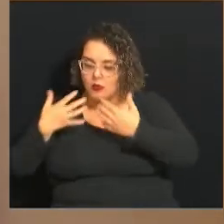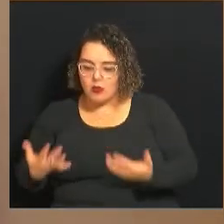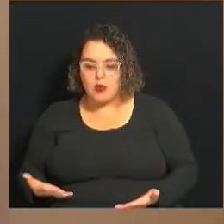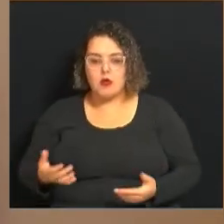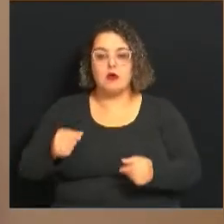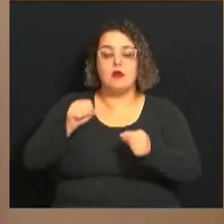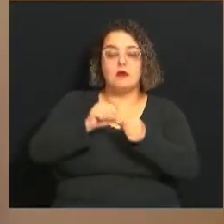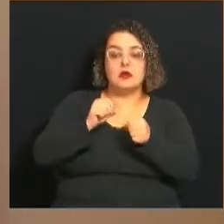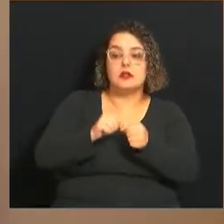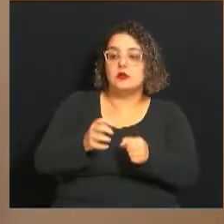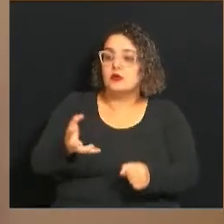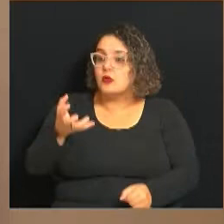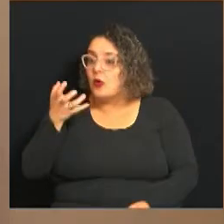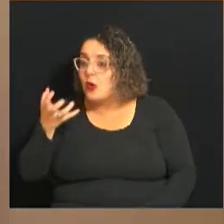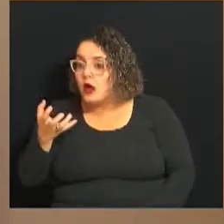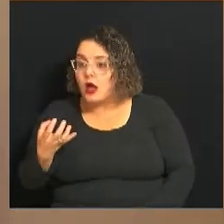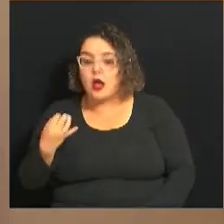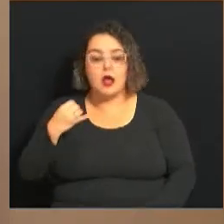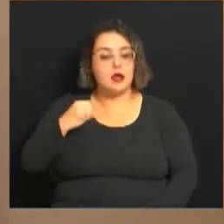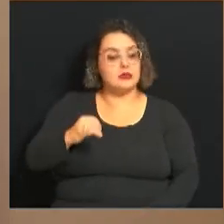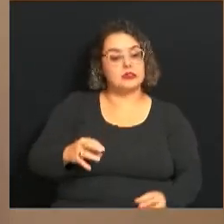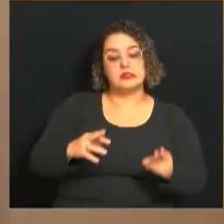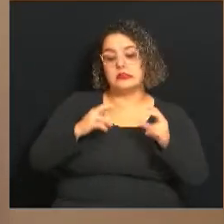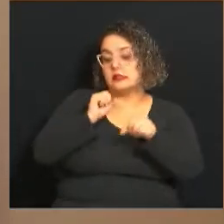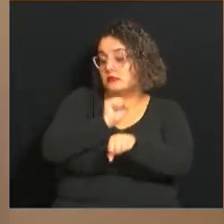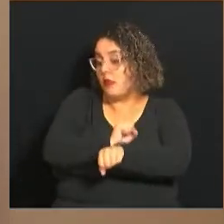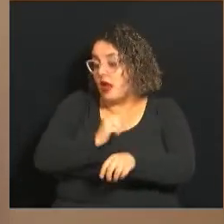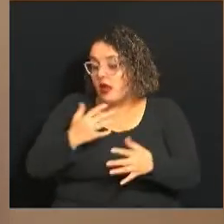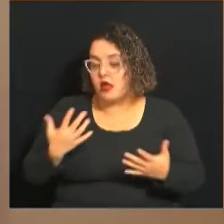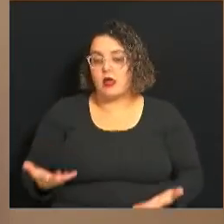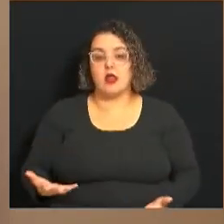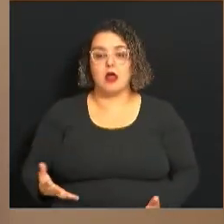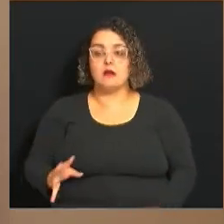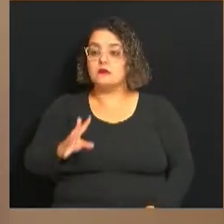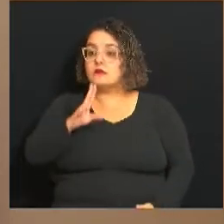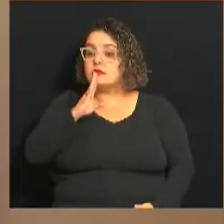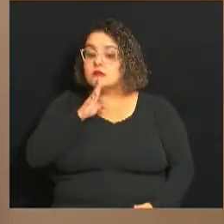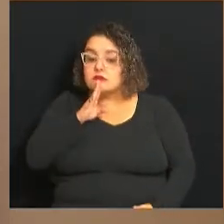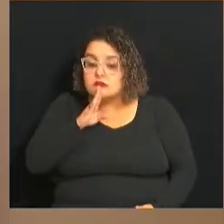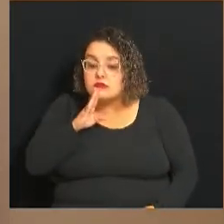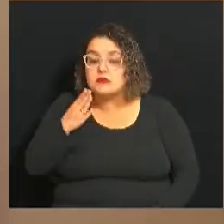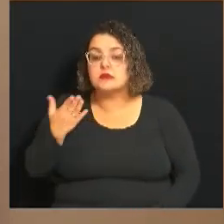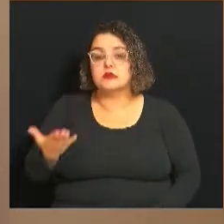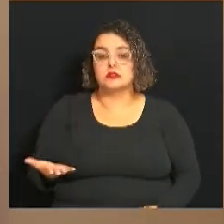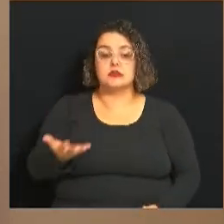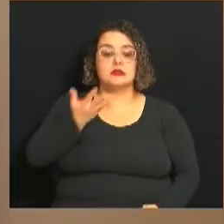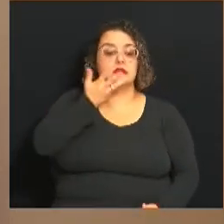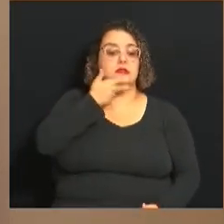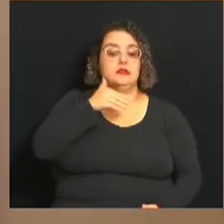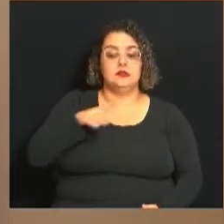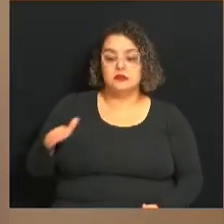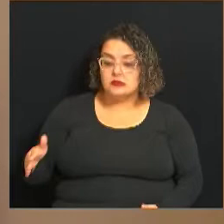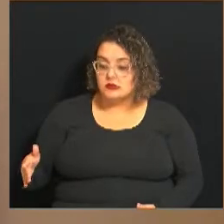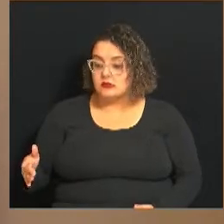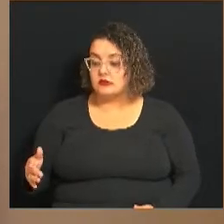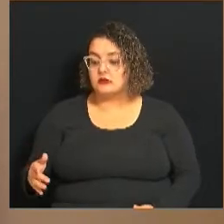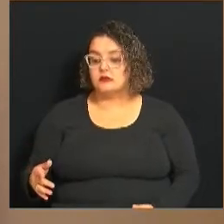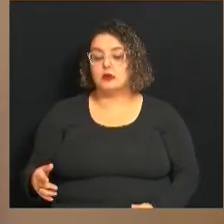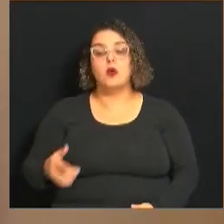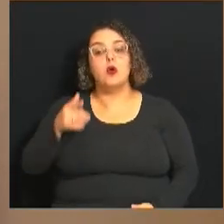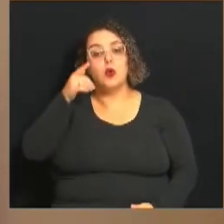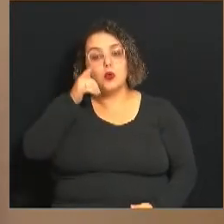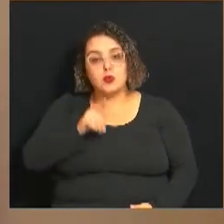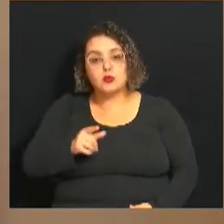eu quero, se essa criança esperar, se essa criança for silenciosa, né, se essa criança atender às minhas